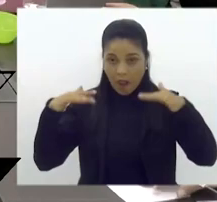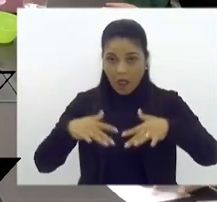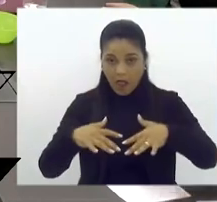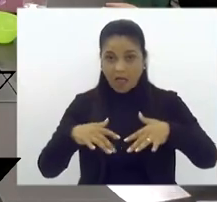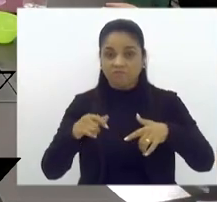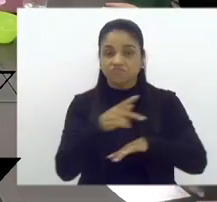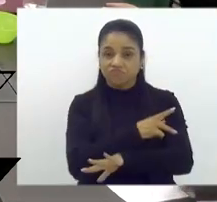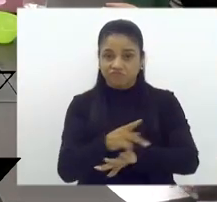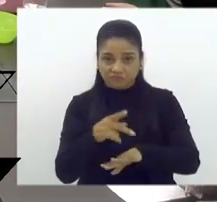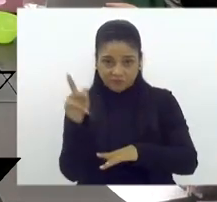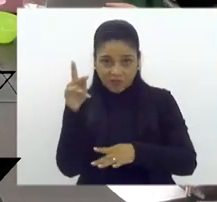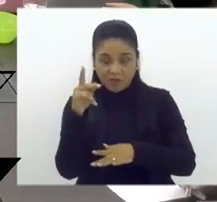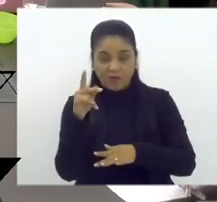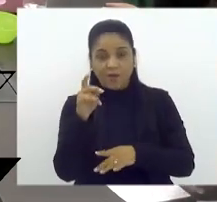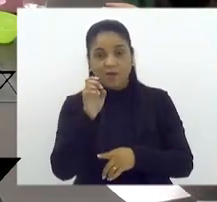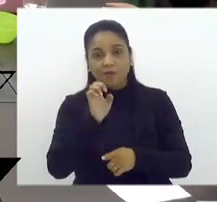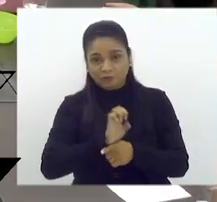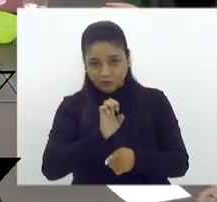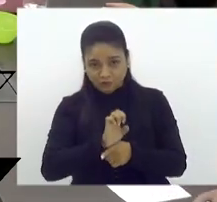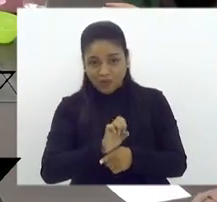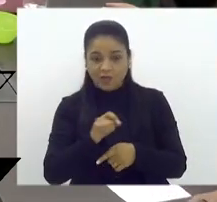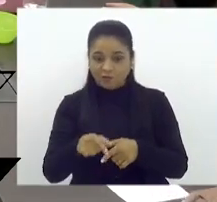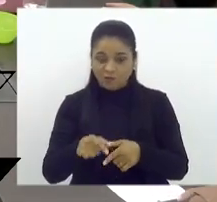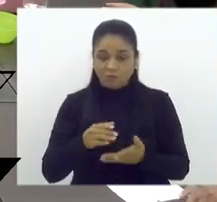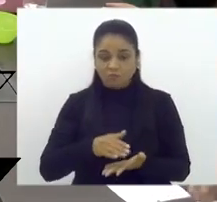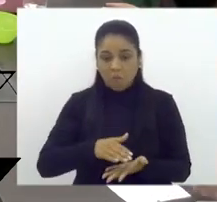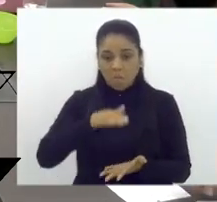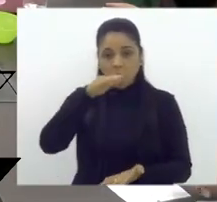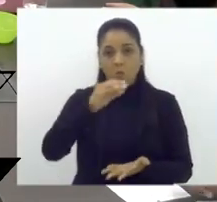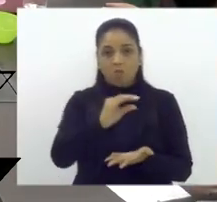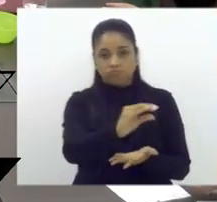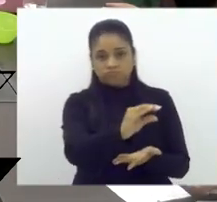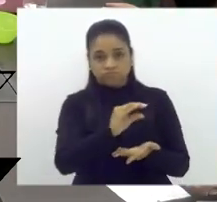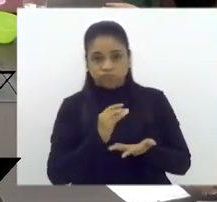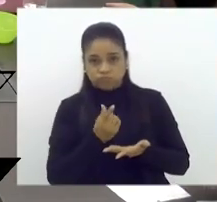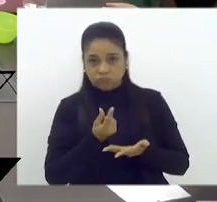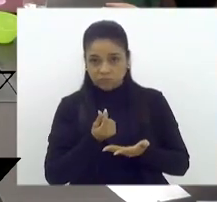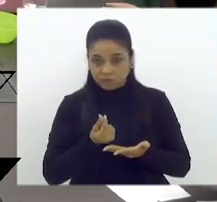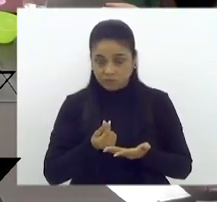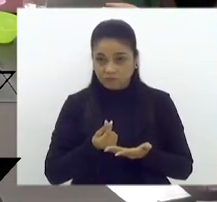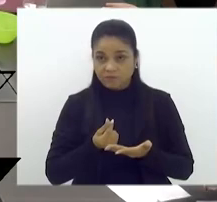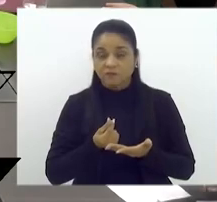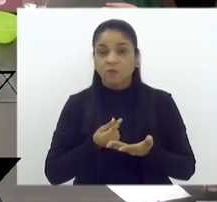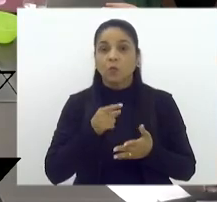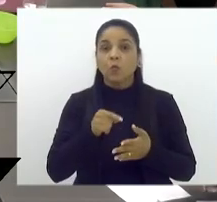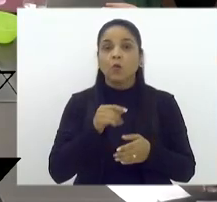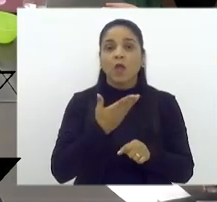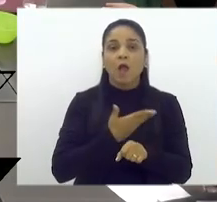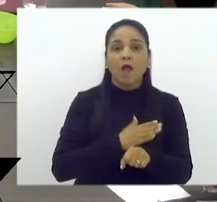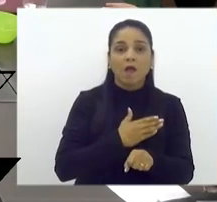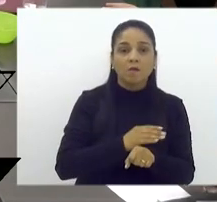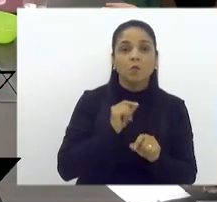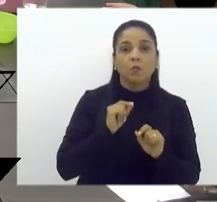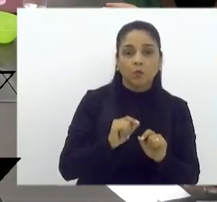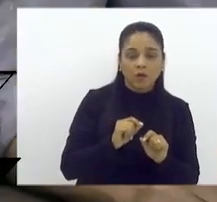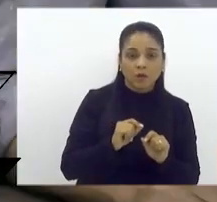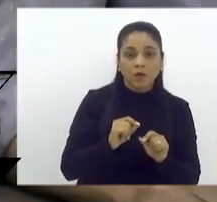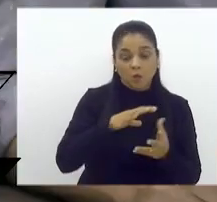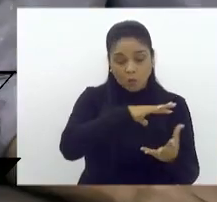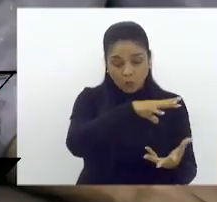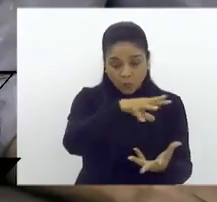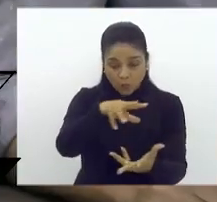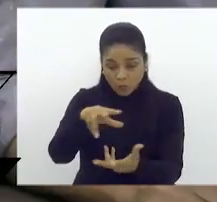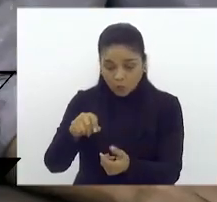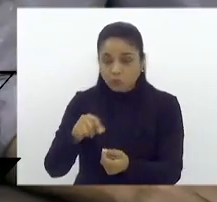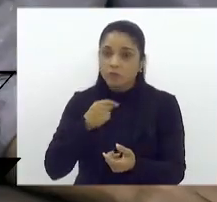efetivamente quantificar, detectar o volume desses recursos, o que ocorre na prática é que, desde que o mundo é mundo,